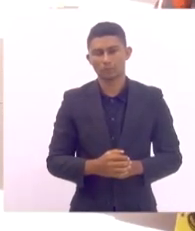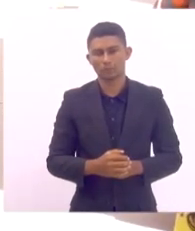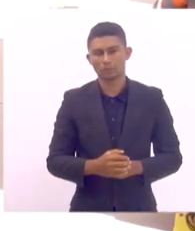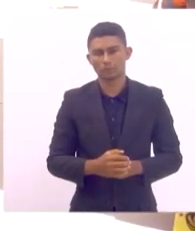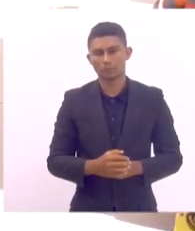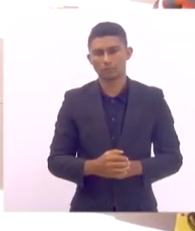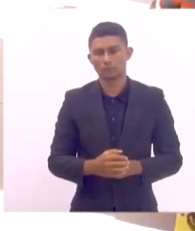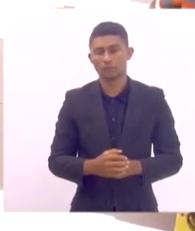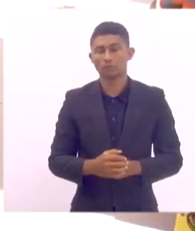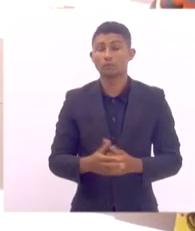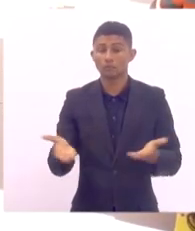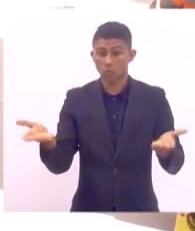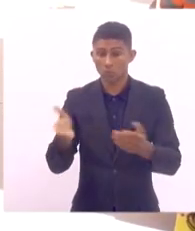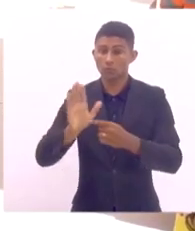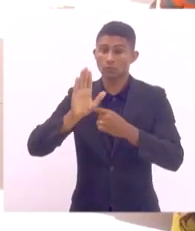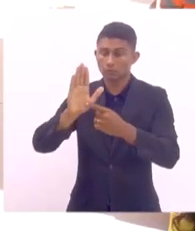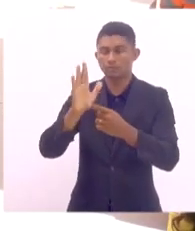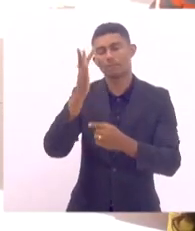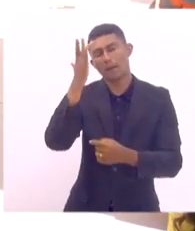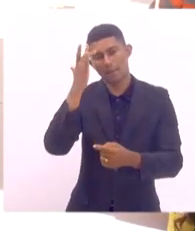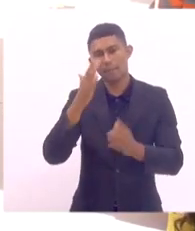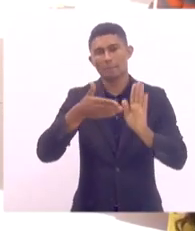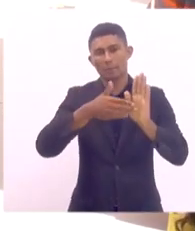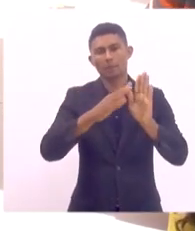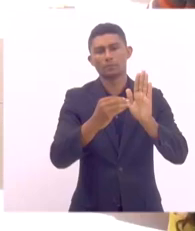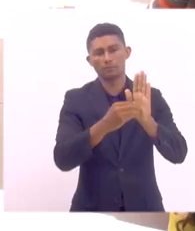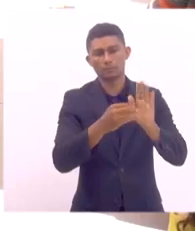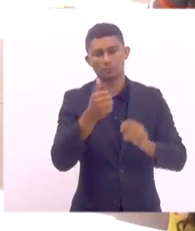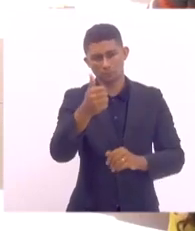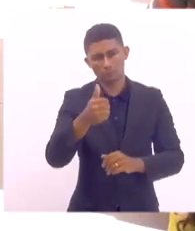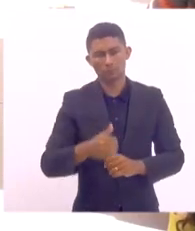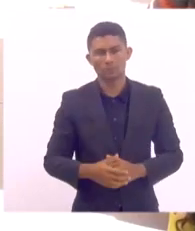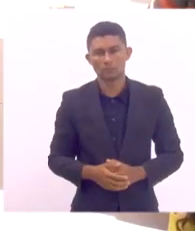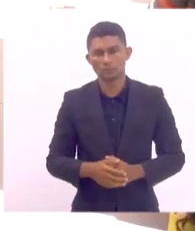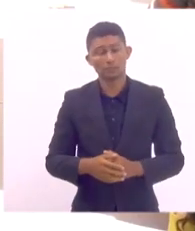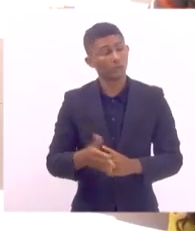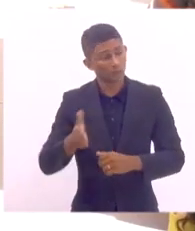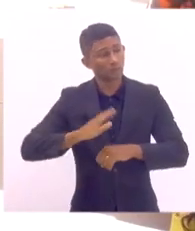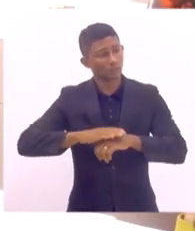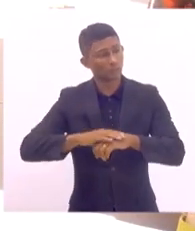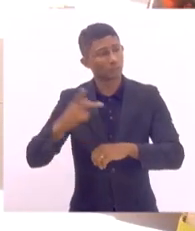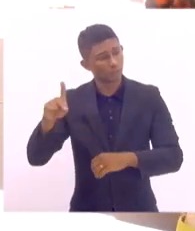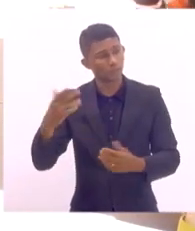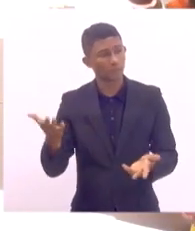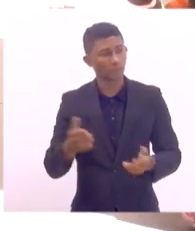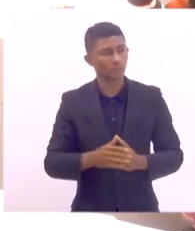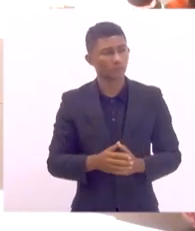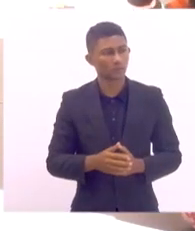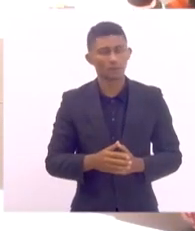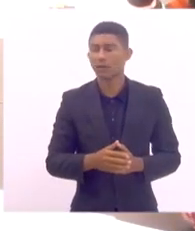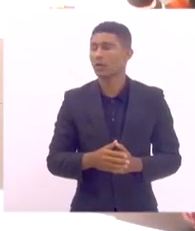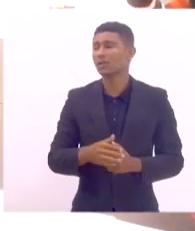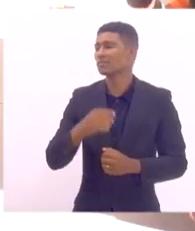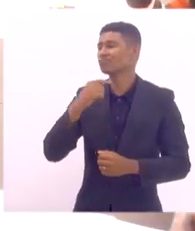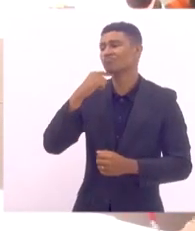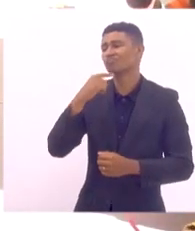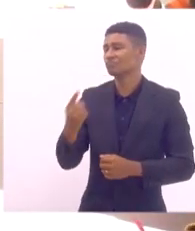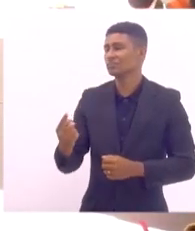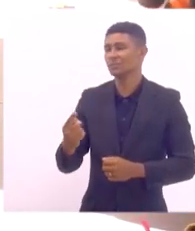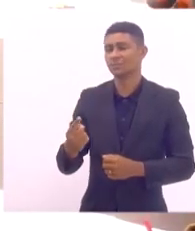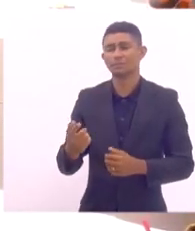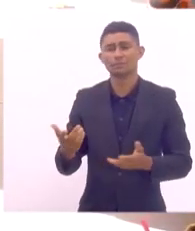Apresenta hoje, amanhã, a gente traz para a pauta. Ela não, mas é dela, ela que tem que concordar. Não, Lucinha, não dá, olha só.